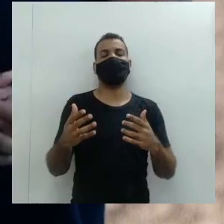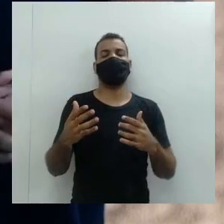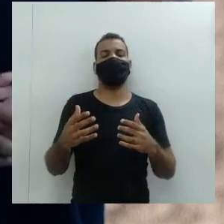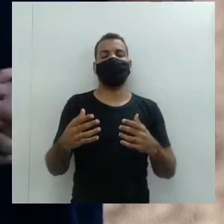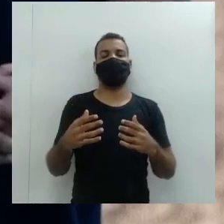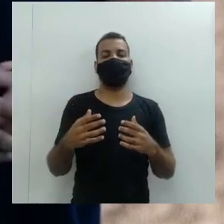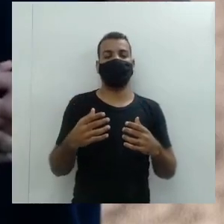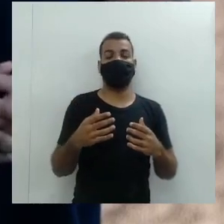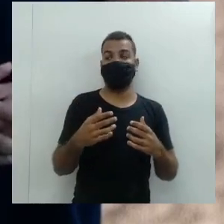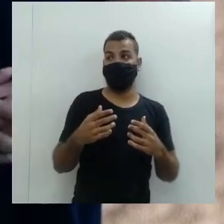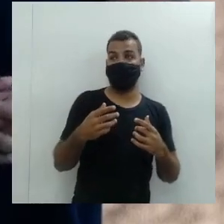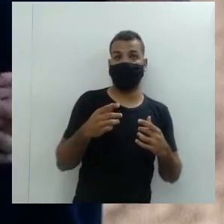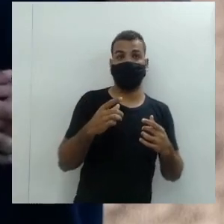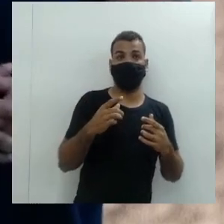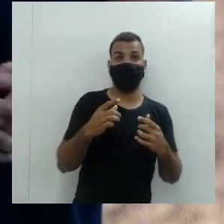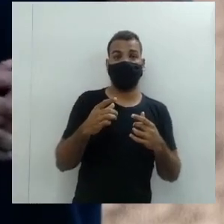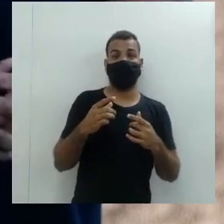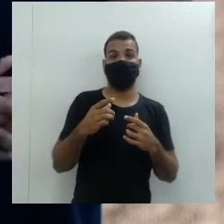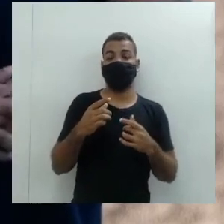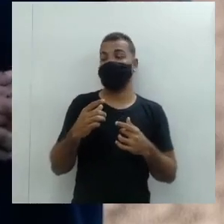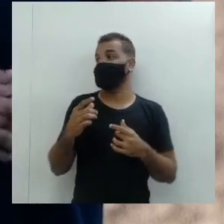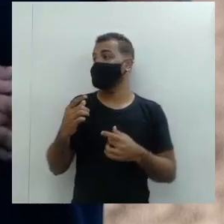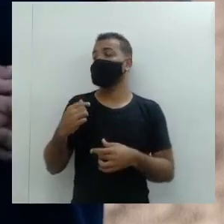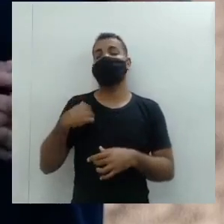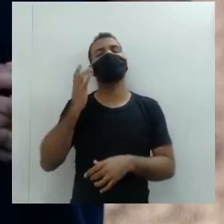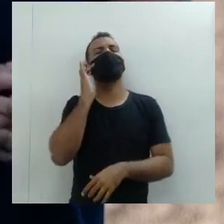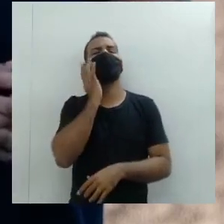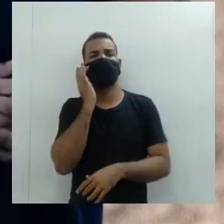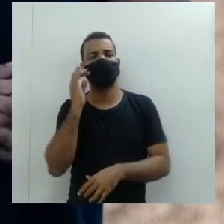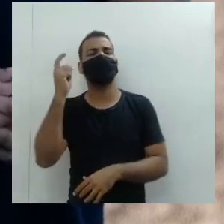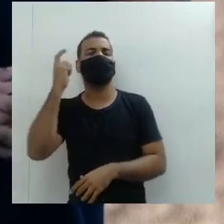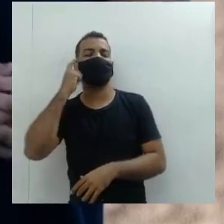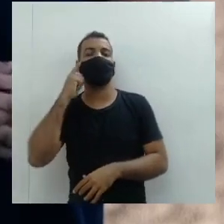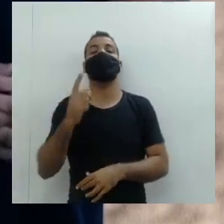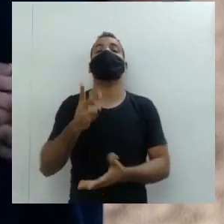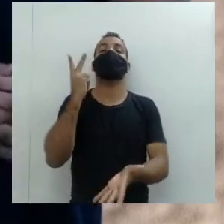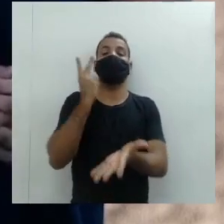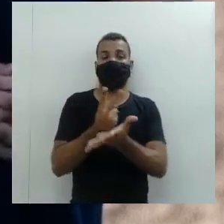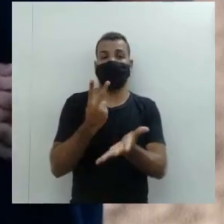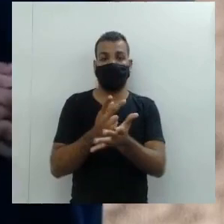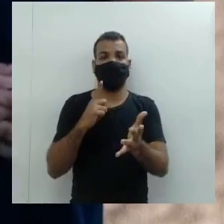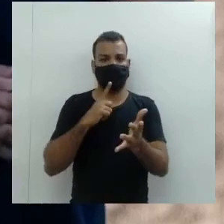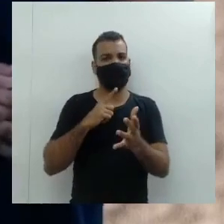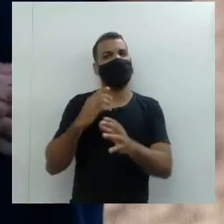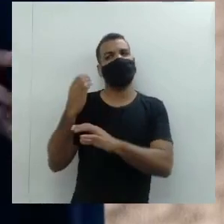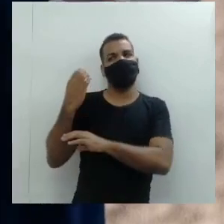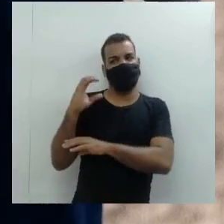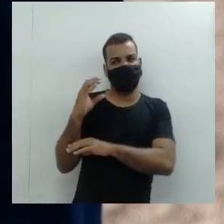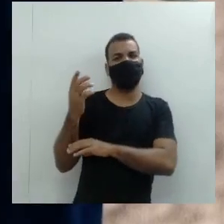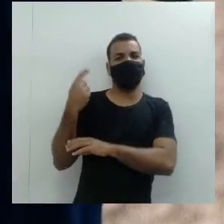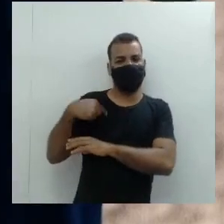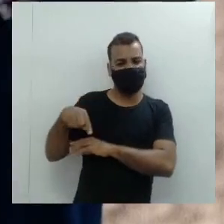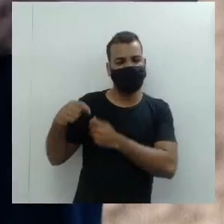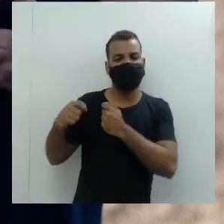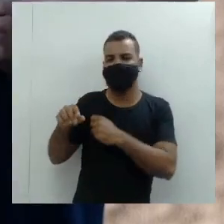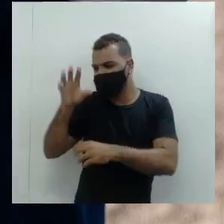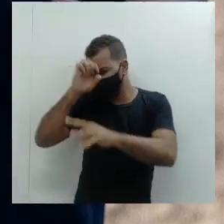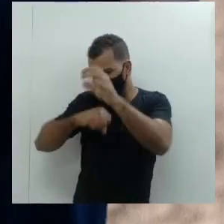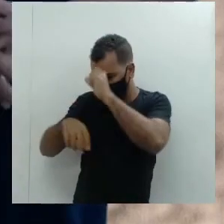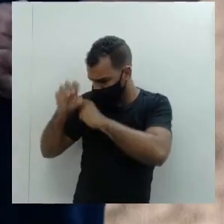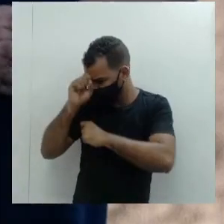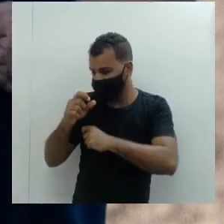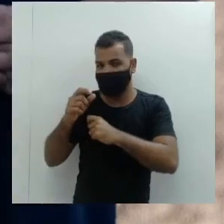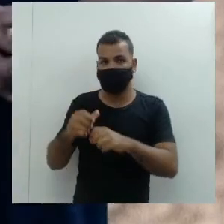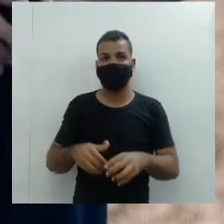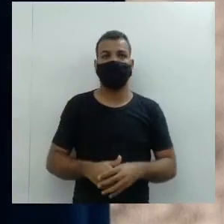desse gênero aqui, evitar eu acho, eu penso, sem aquele embasamento científico, não é isso? Exatamente, a questão dos